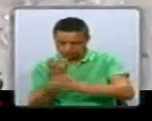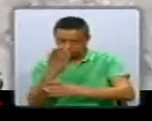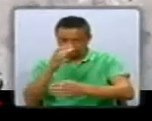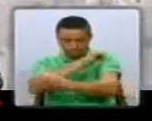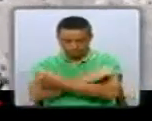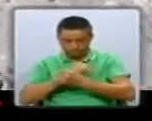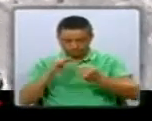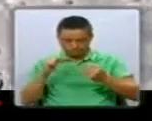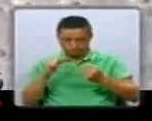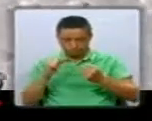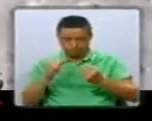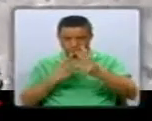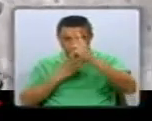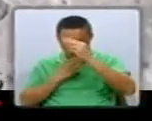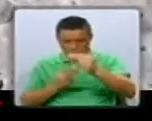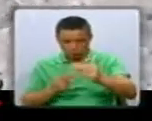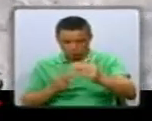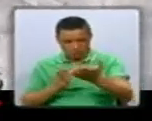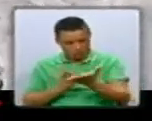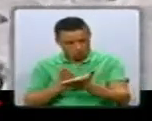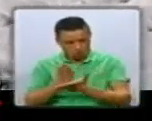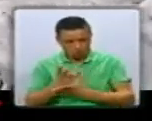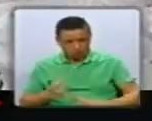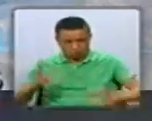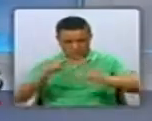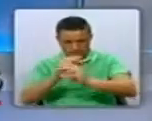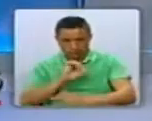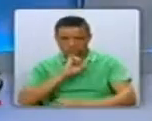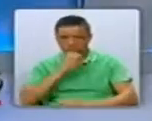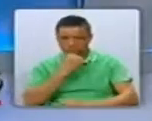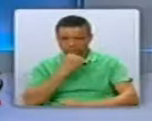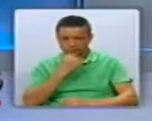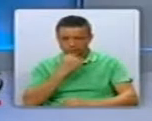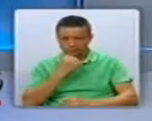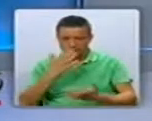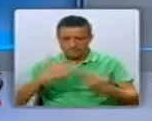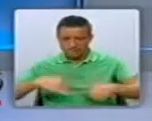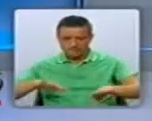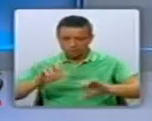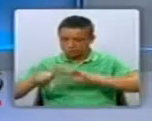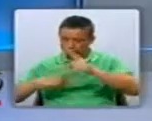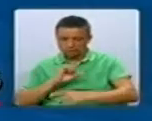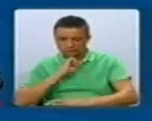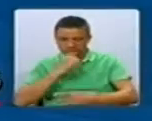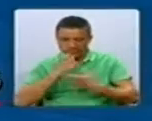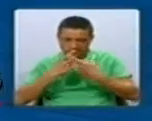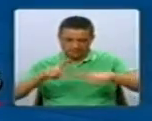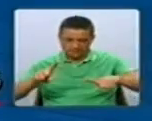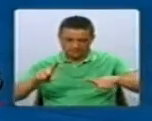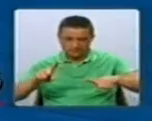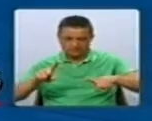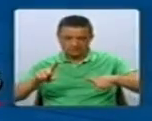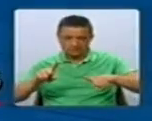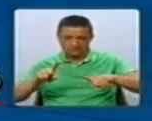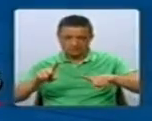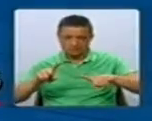explosivo. Portanto, a Lua continua a fornecer enormes mistérios. Um outro mistério um bocadinho diferente e que colocou em